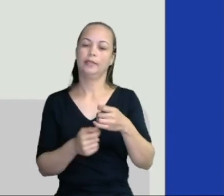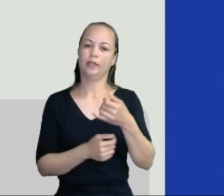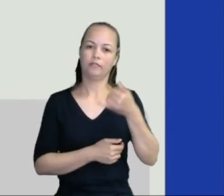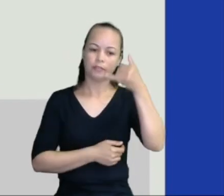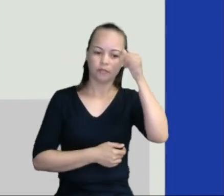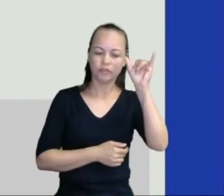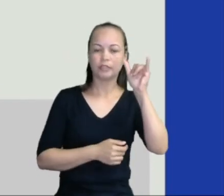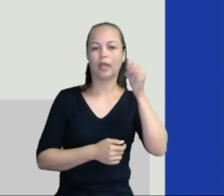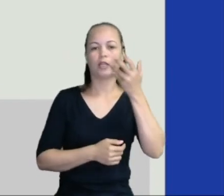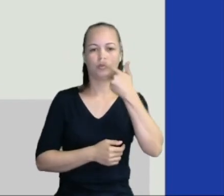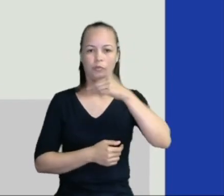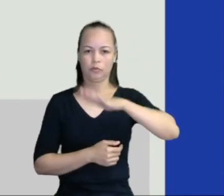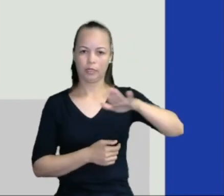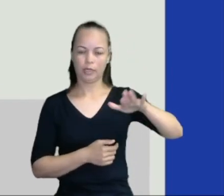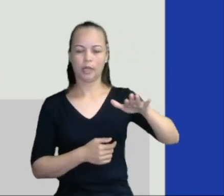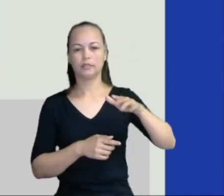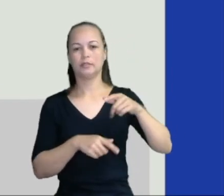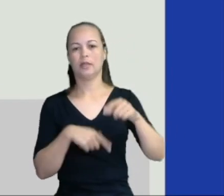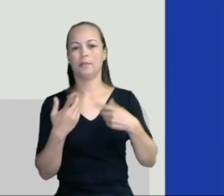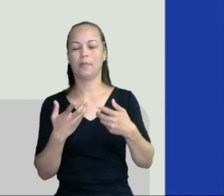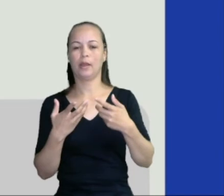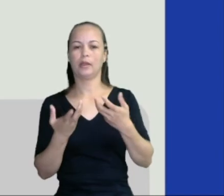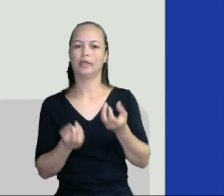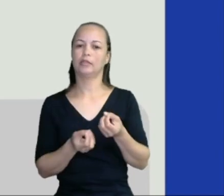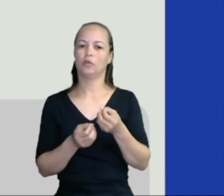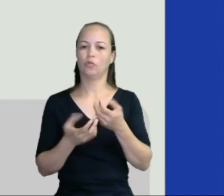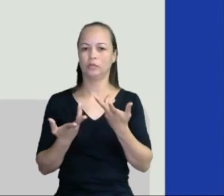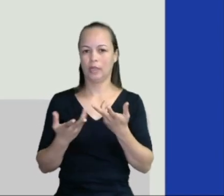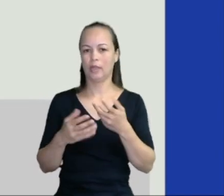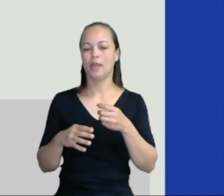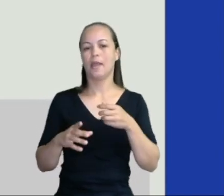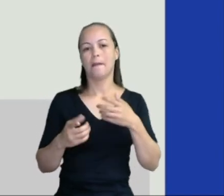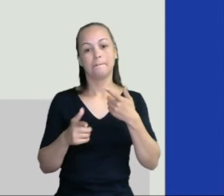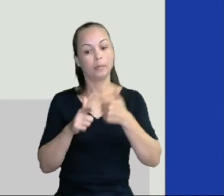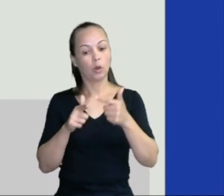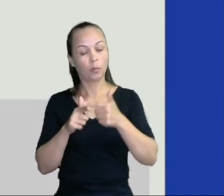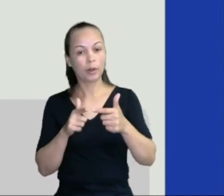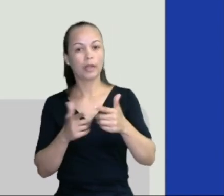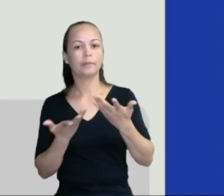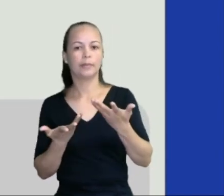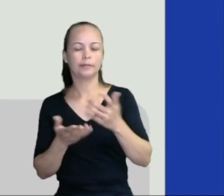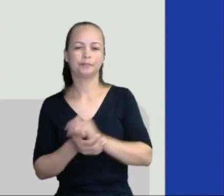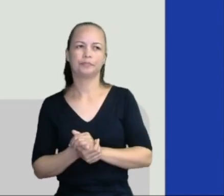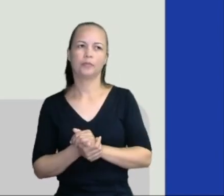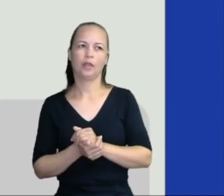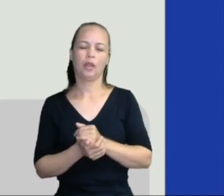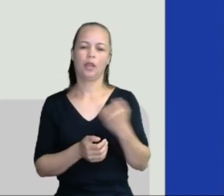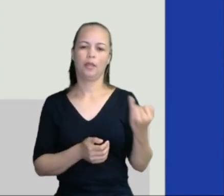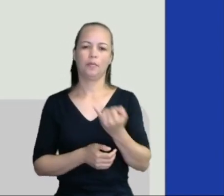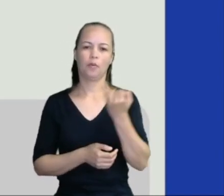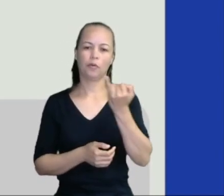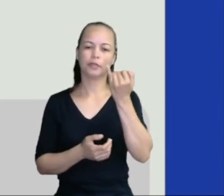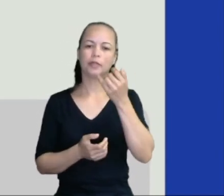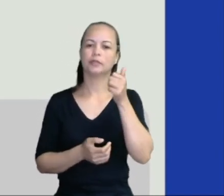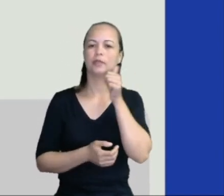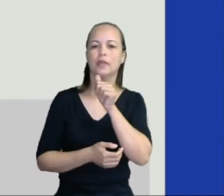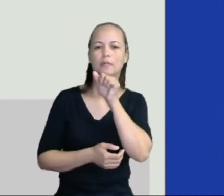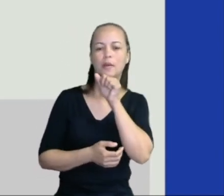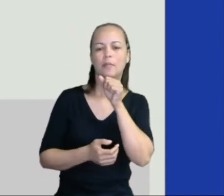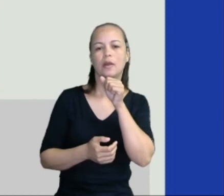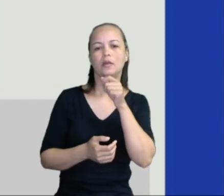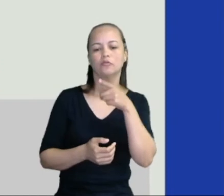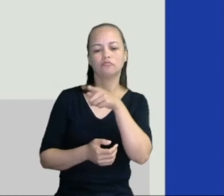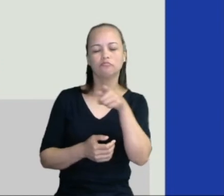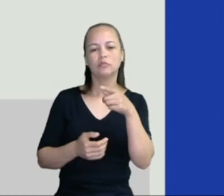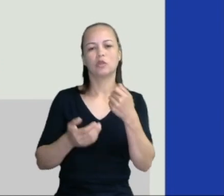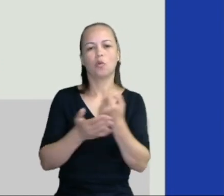evitados por criança para não gerar aí acidentes, tá? É importante que quando a mamãe ou você compre o brinquedo, você observe